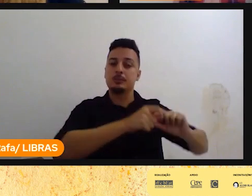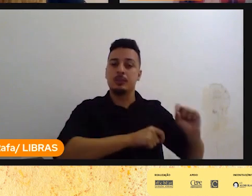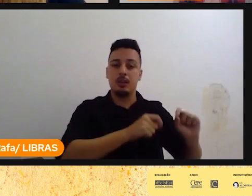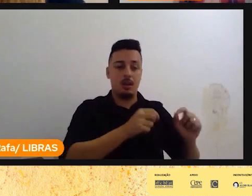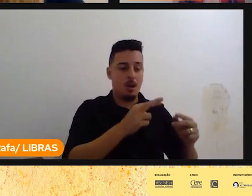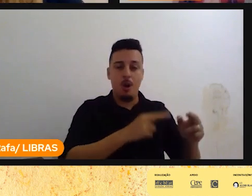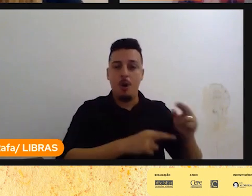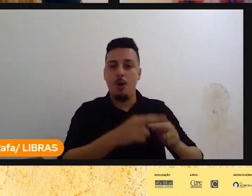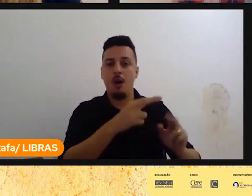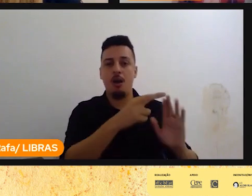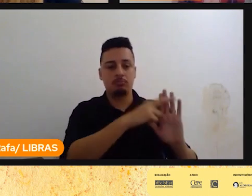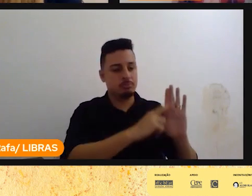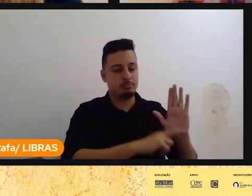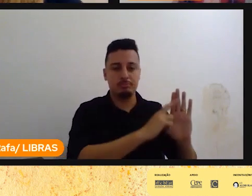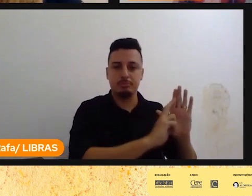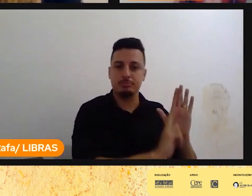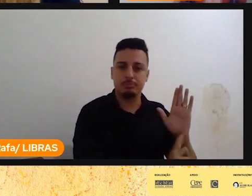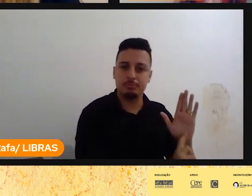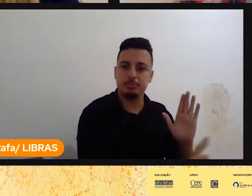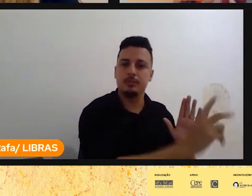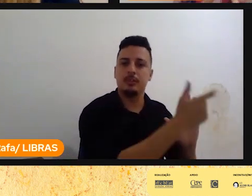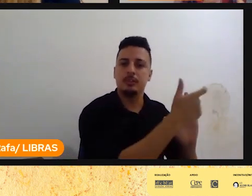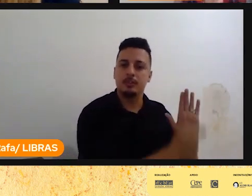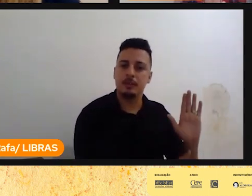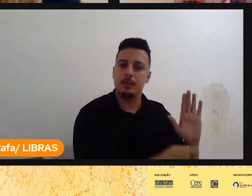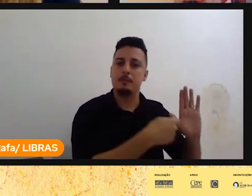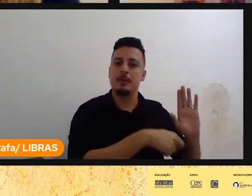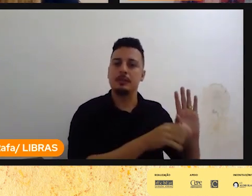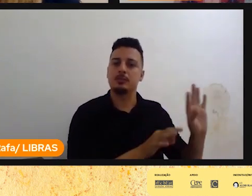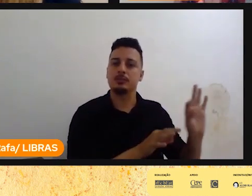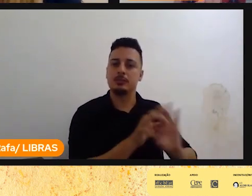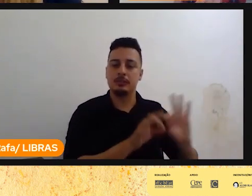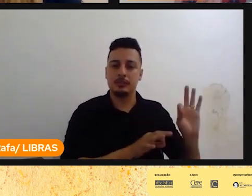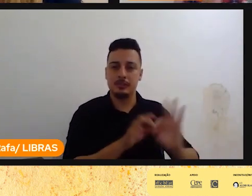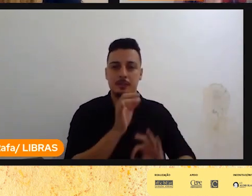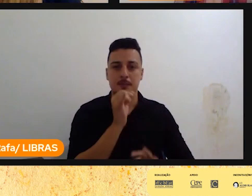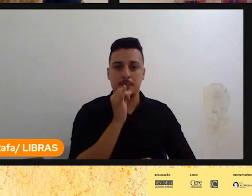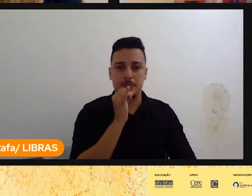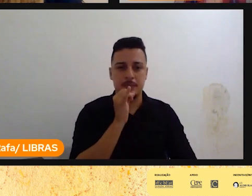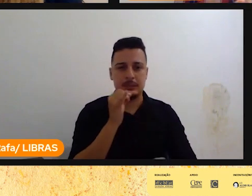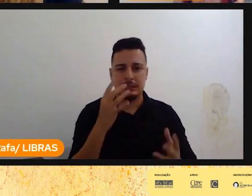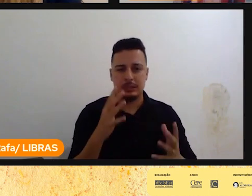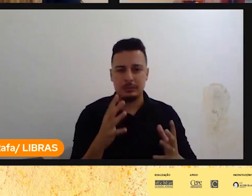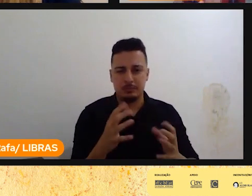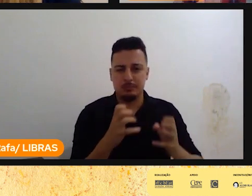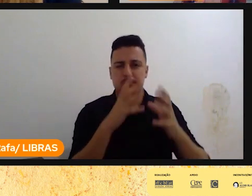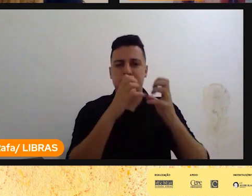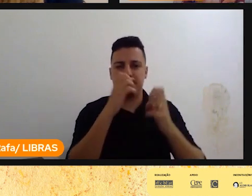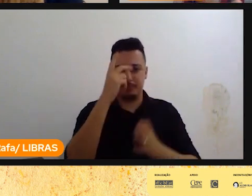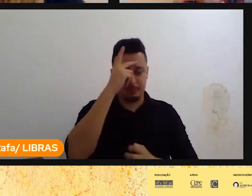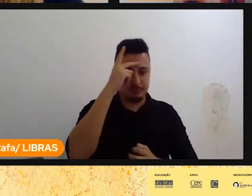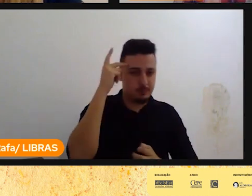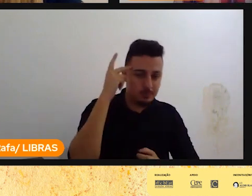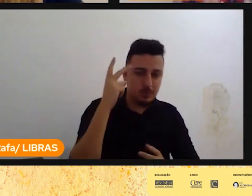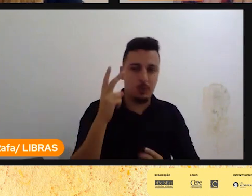as categorias precisam colocar, a gente precisa colocar a Bíblia com os personagens, a gente precisa colocar storyboard animatic, a gente precisa descrever